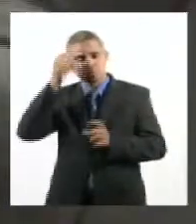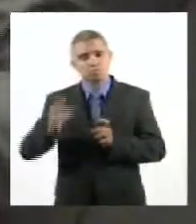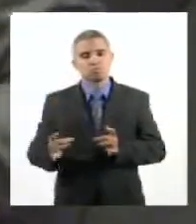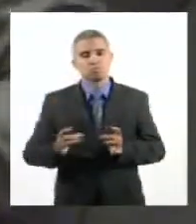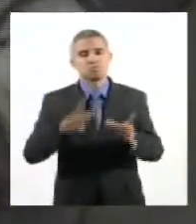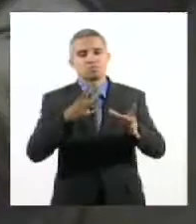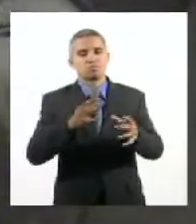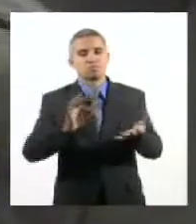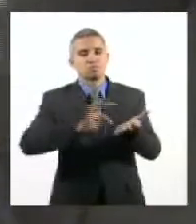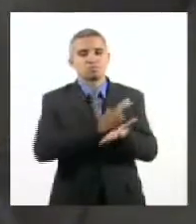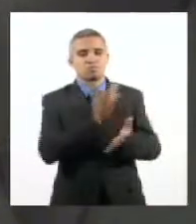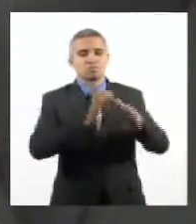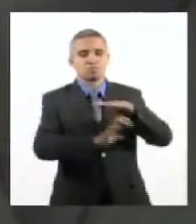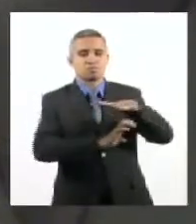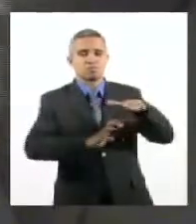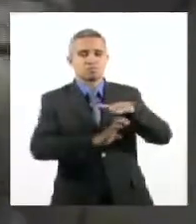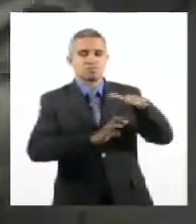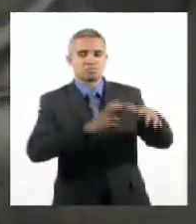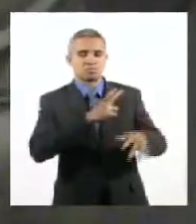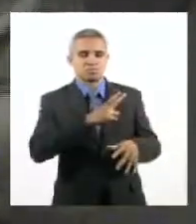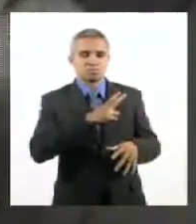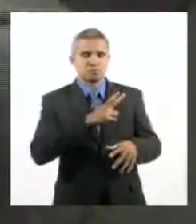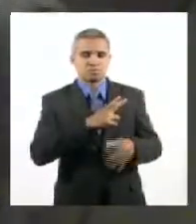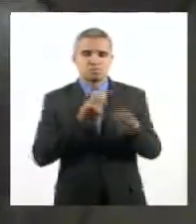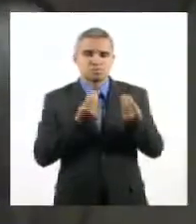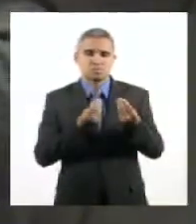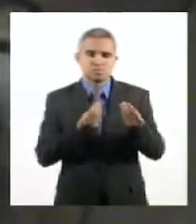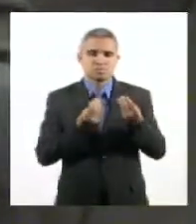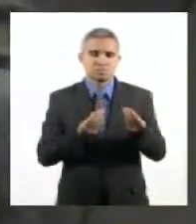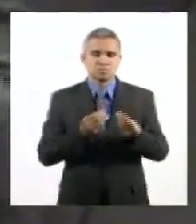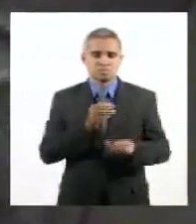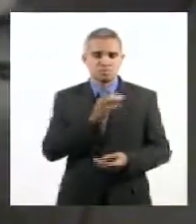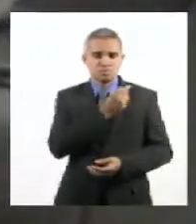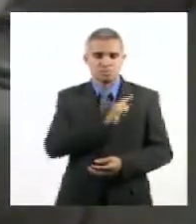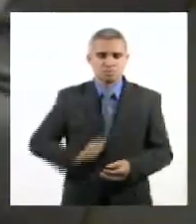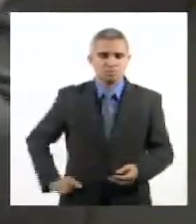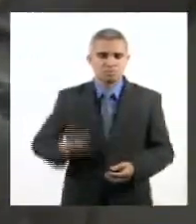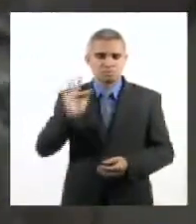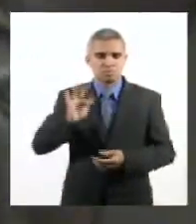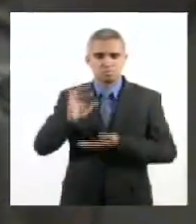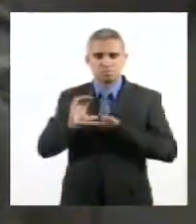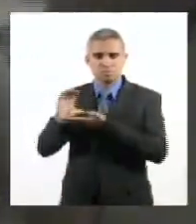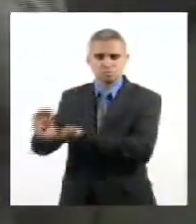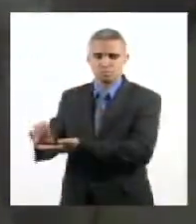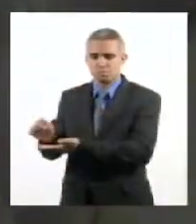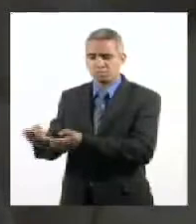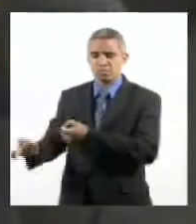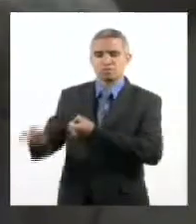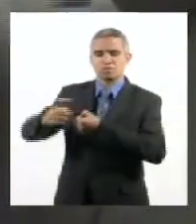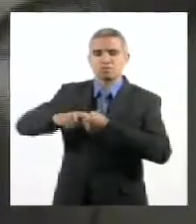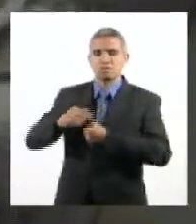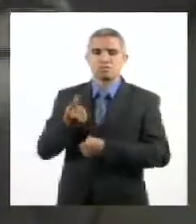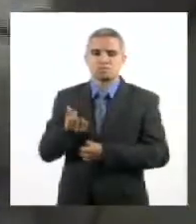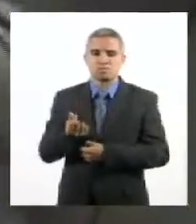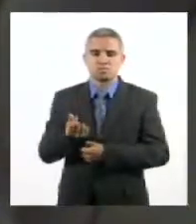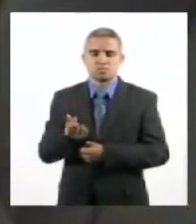sentido entregar a rede que foi construída ou não construída, porque não cabe a mim falar, e sim cabe ao